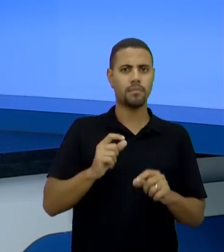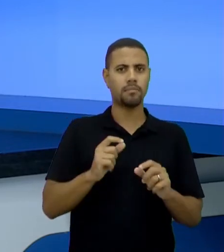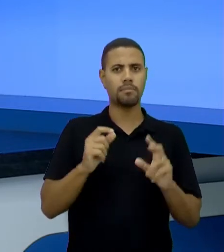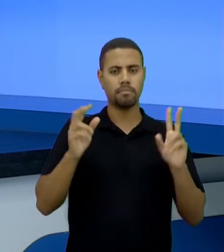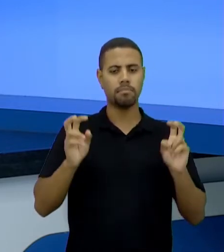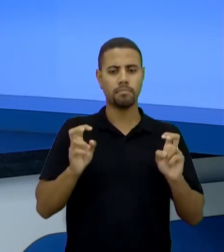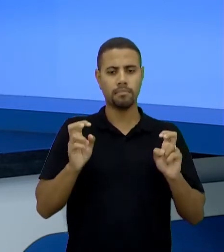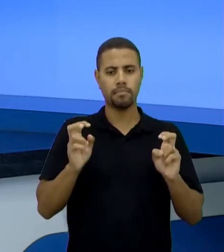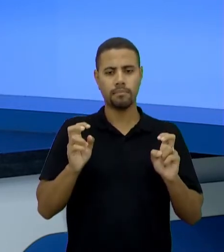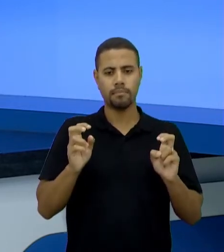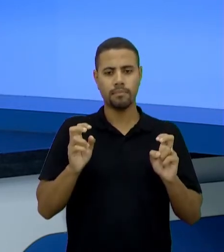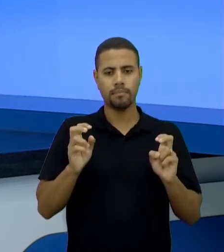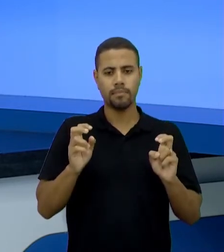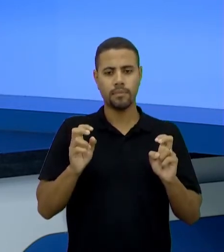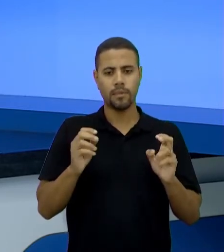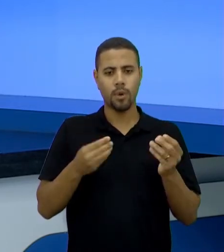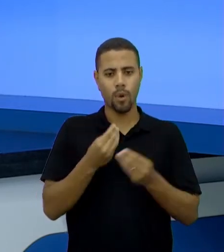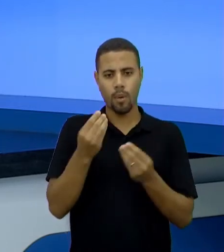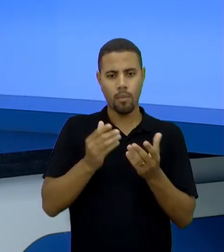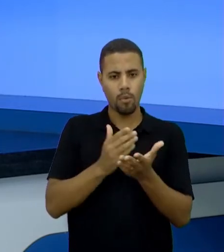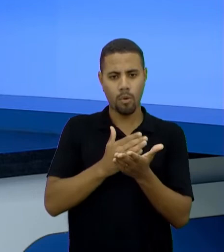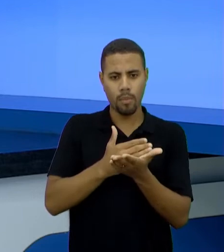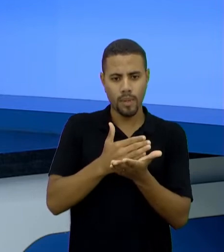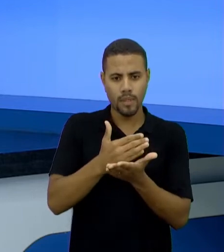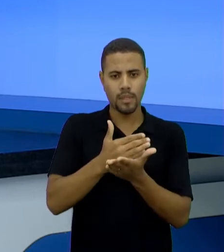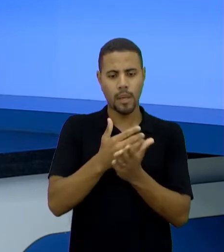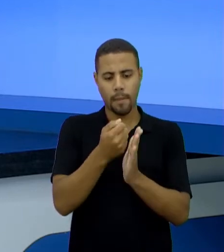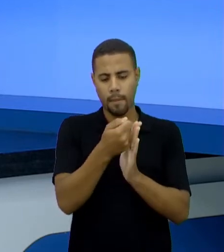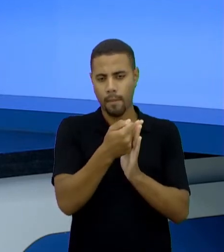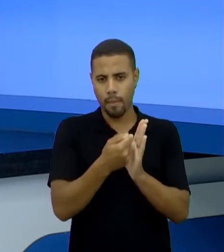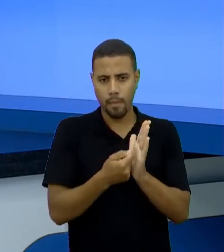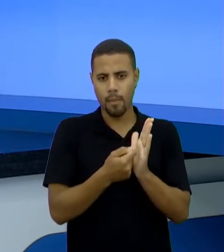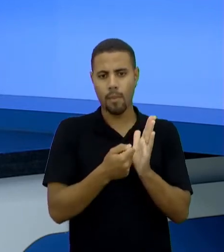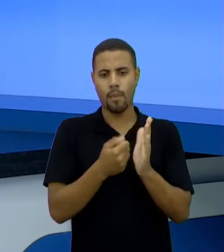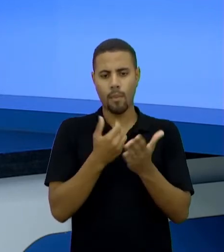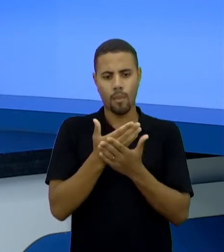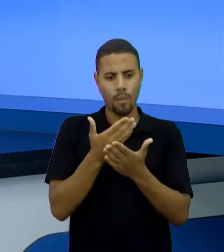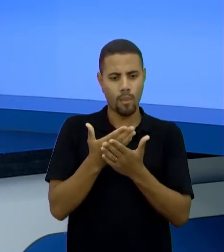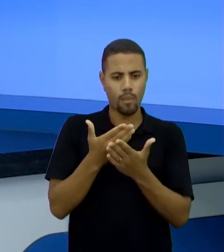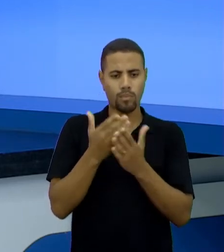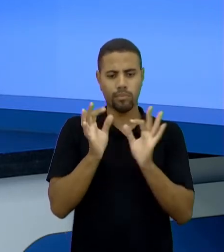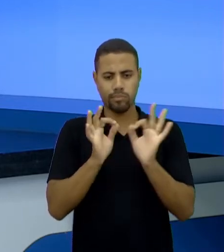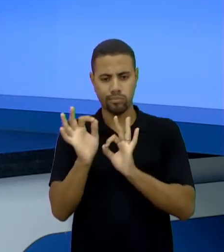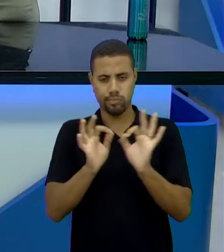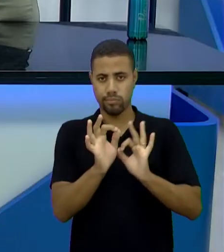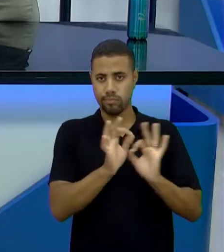vai estabelecer o caminho certinho, você busca, né? Você